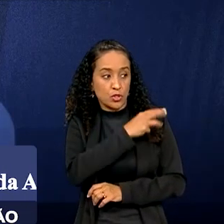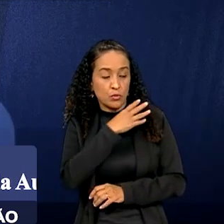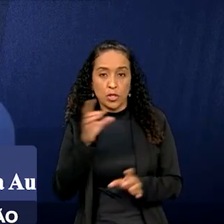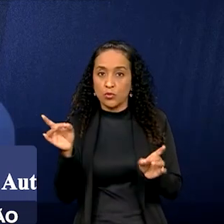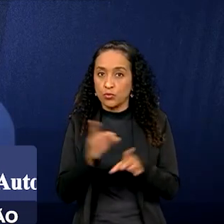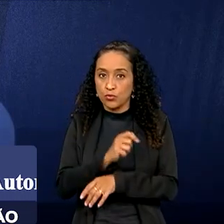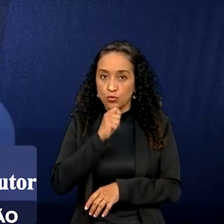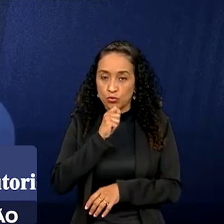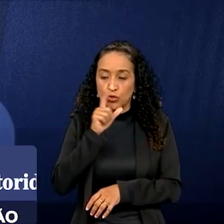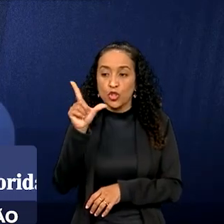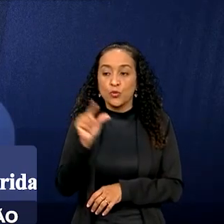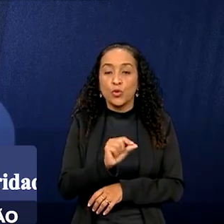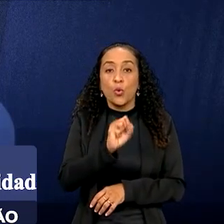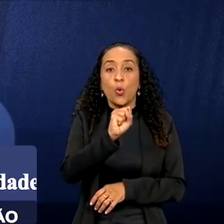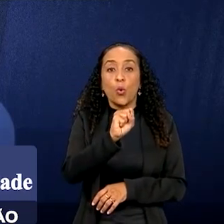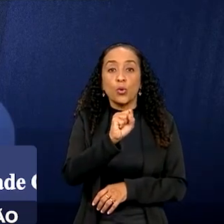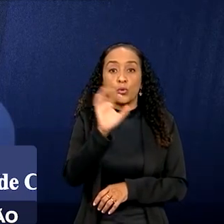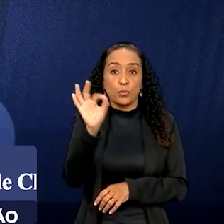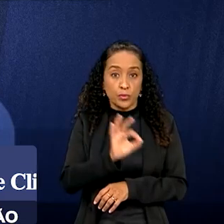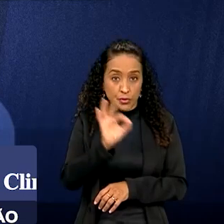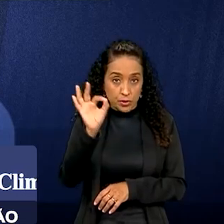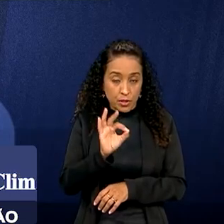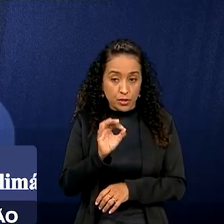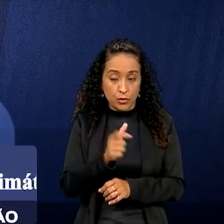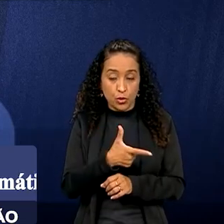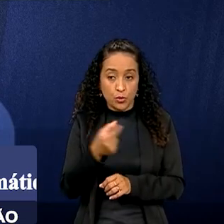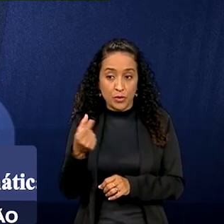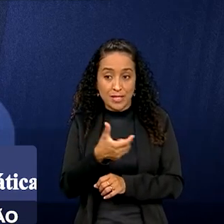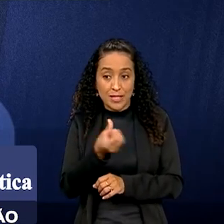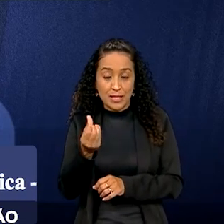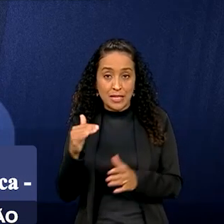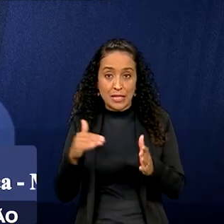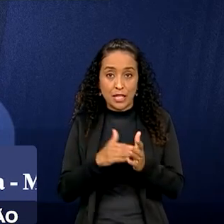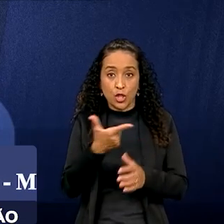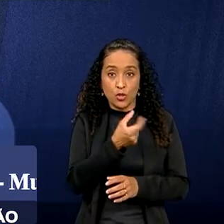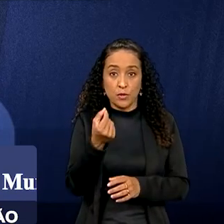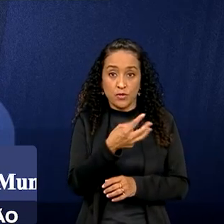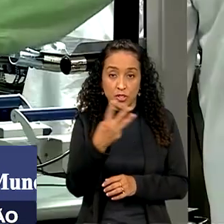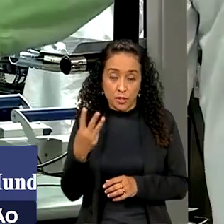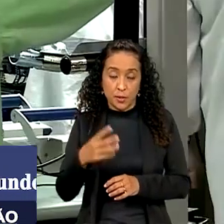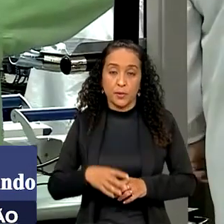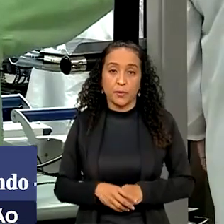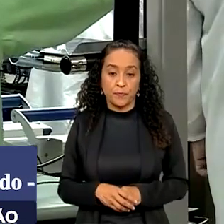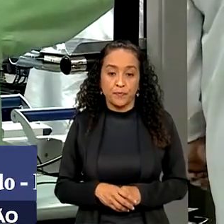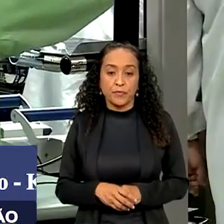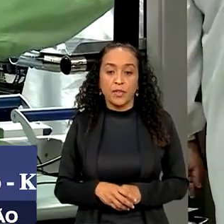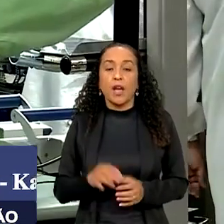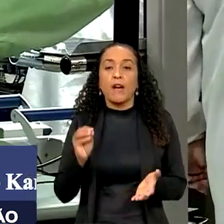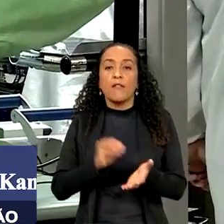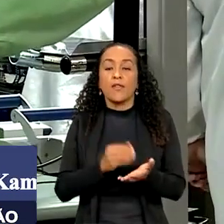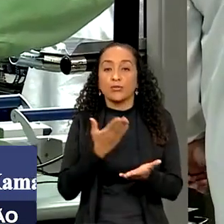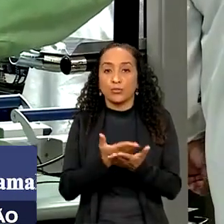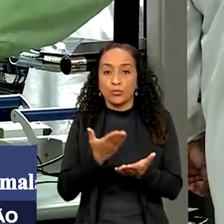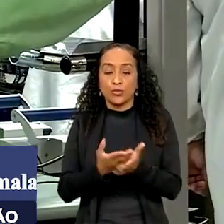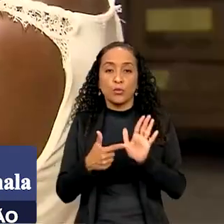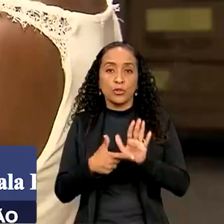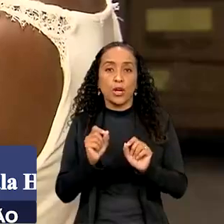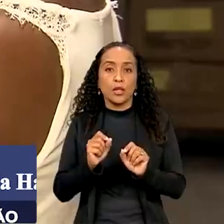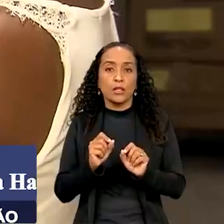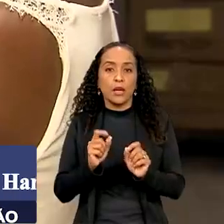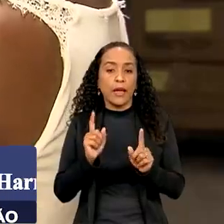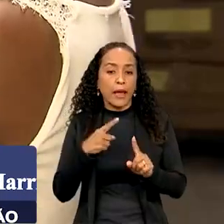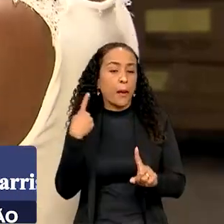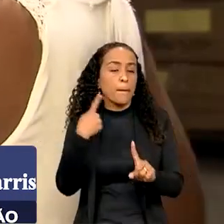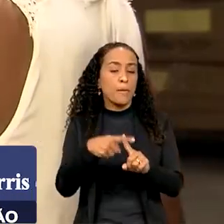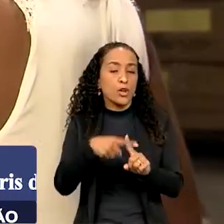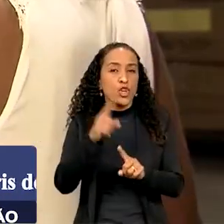médio diminuiu 8 pontos percentuais de 2016 a 2023. A falta de estudo é apontada como um dos fatores